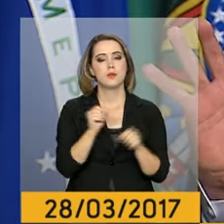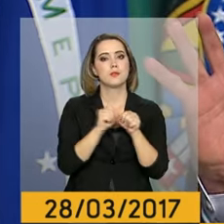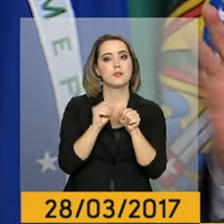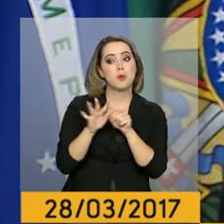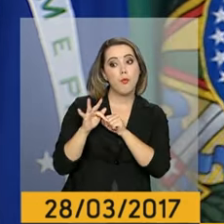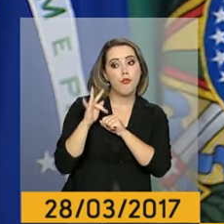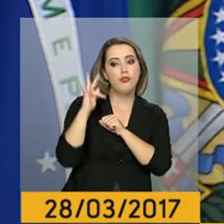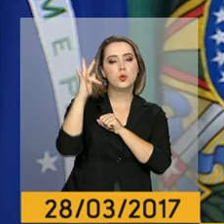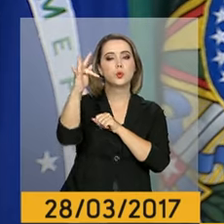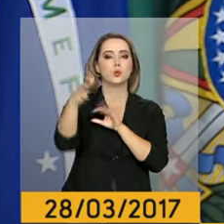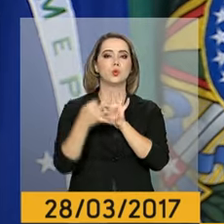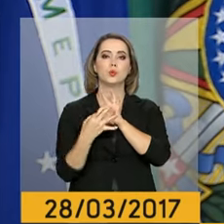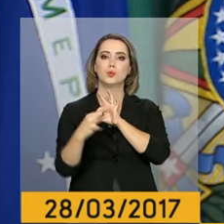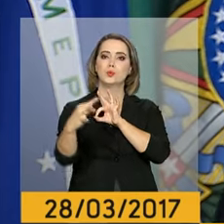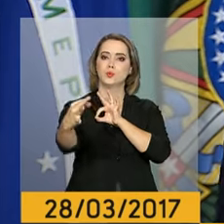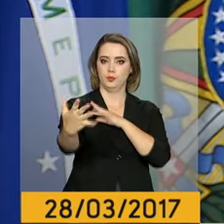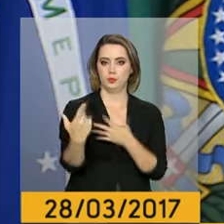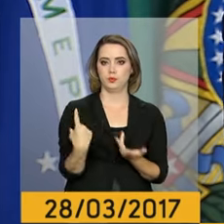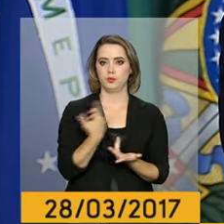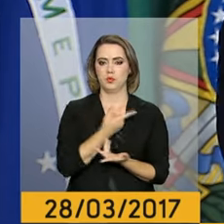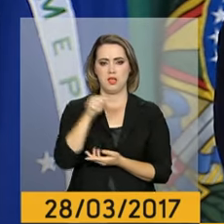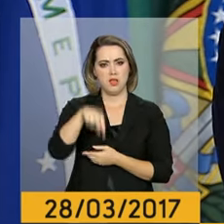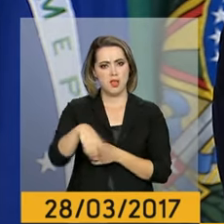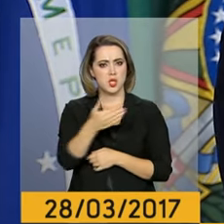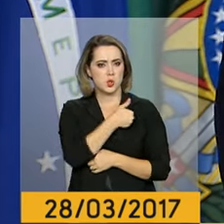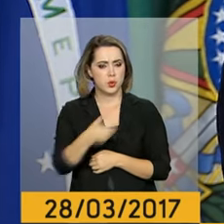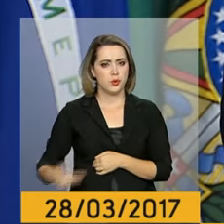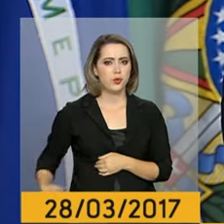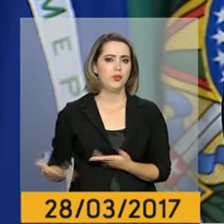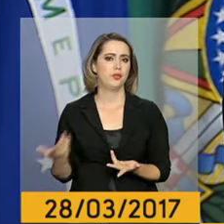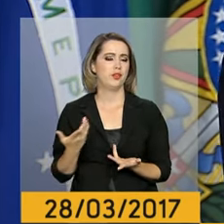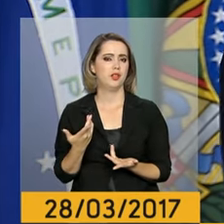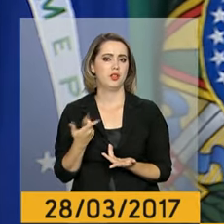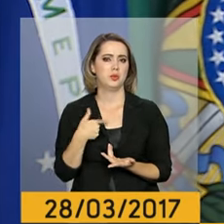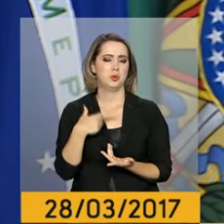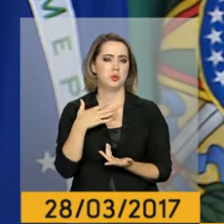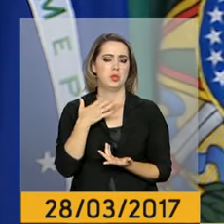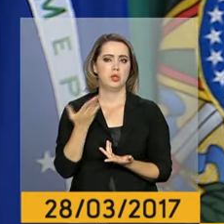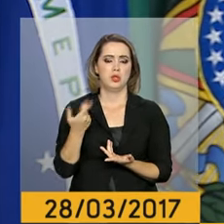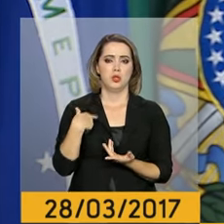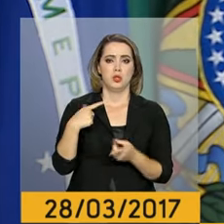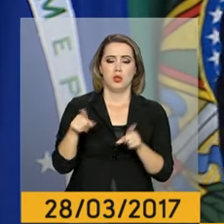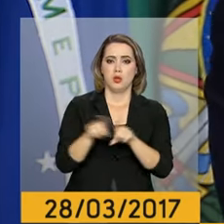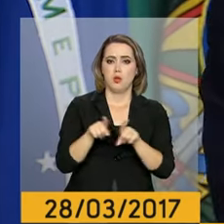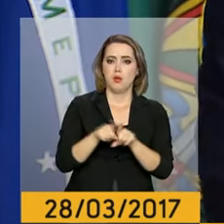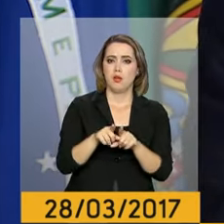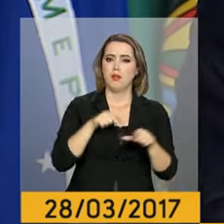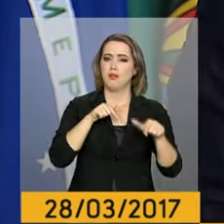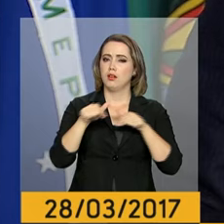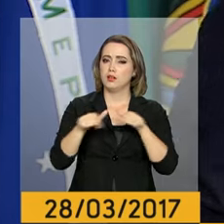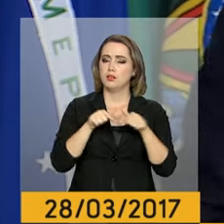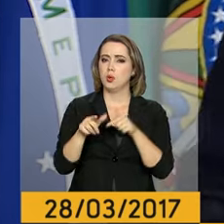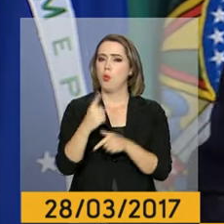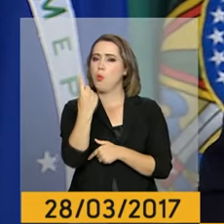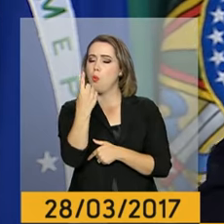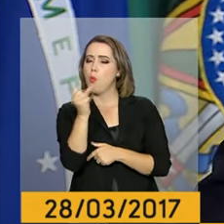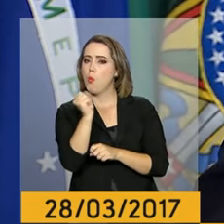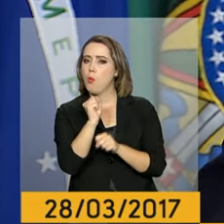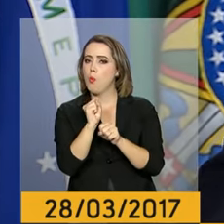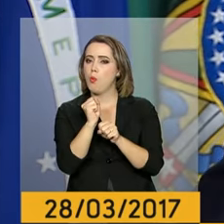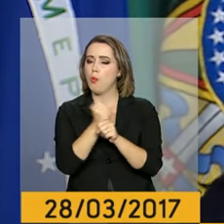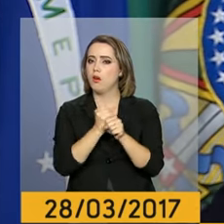senhores senhoras não vai desfrutar das medidas que nós estamos realizando temos mais um ano e 8